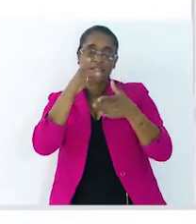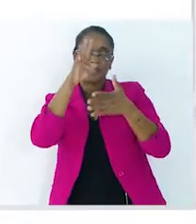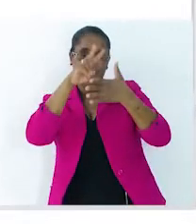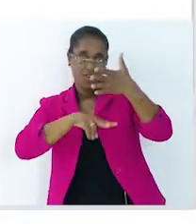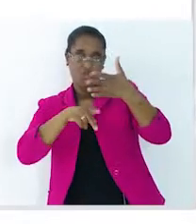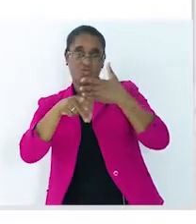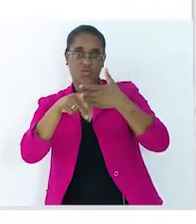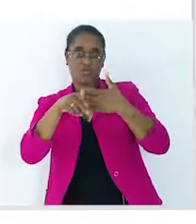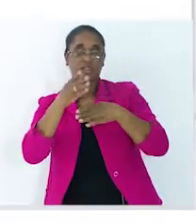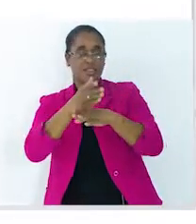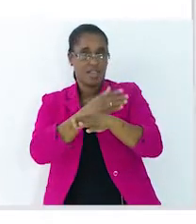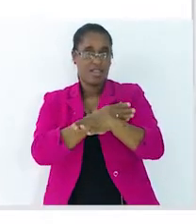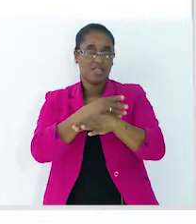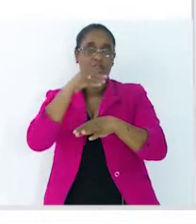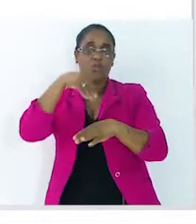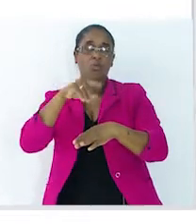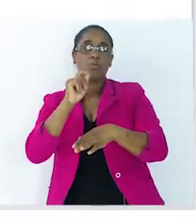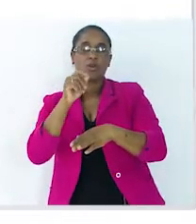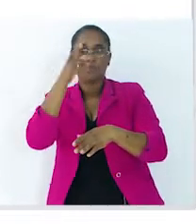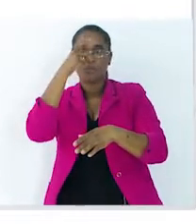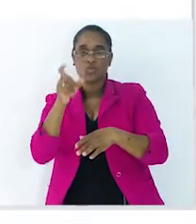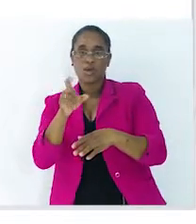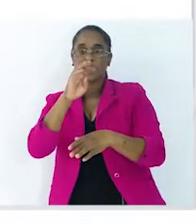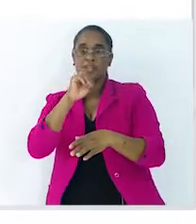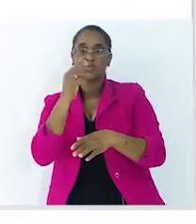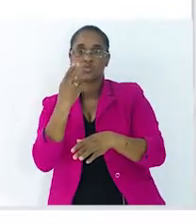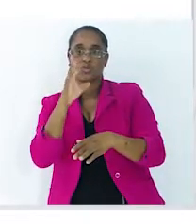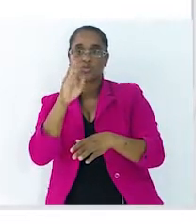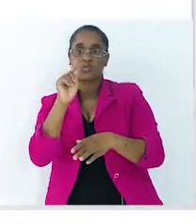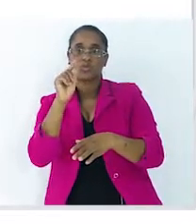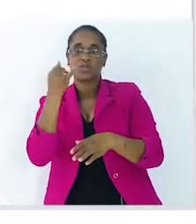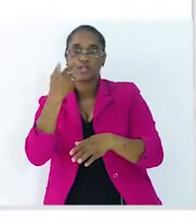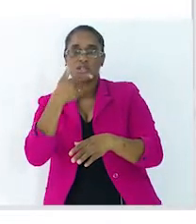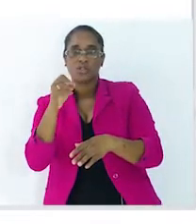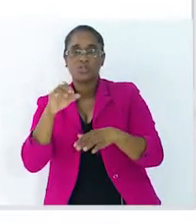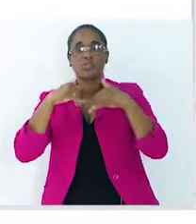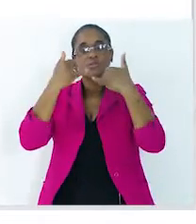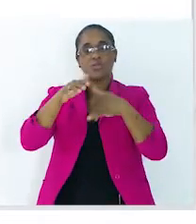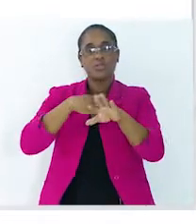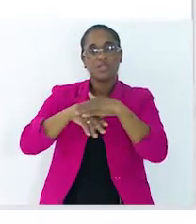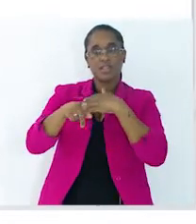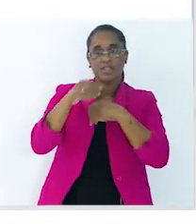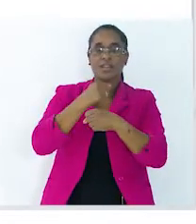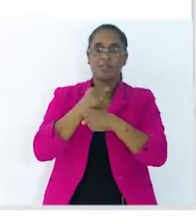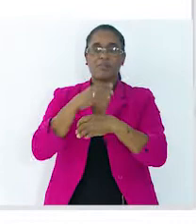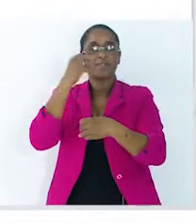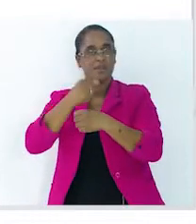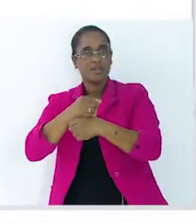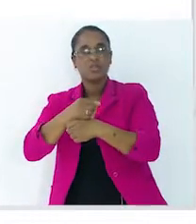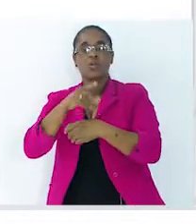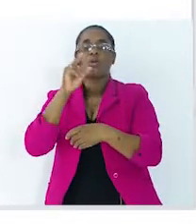textual, os pronomes pessoais sujeito. Depois de fazer esse trabalho, vais trabalhar com os pronomes